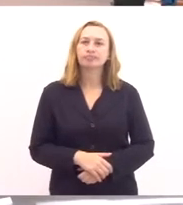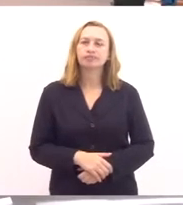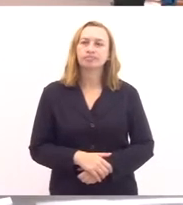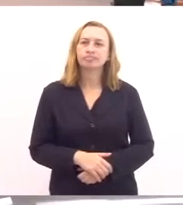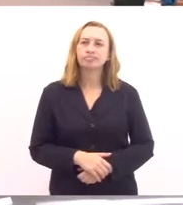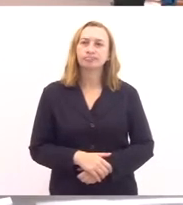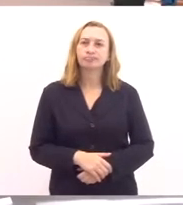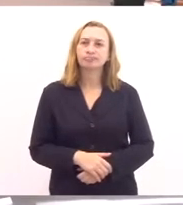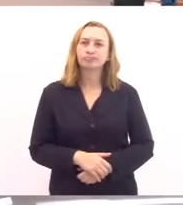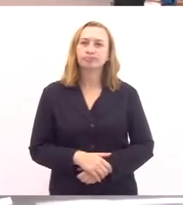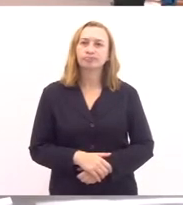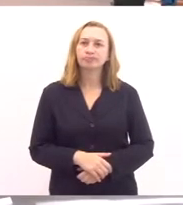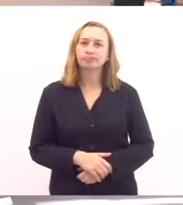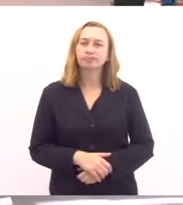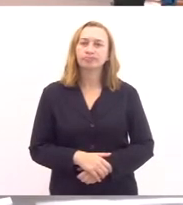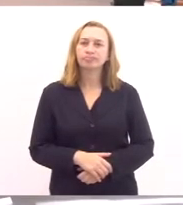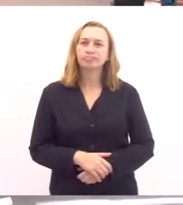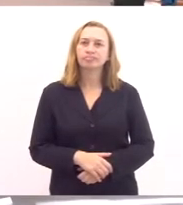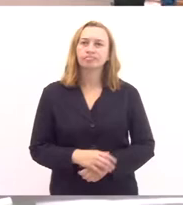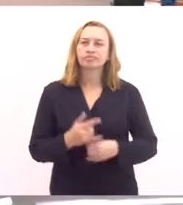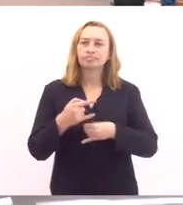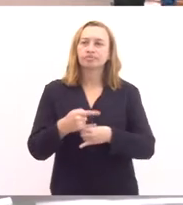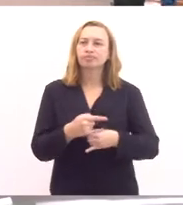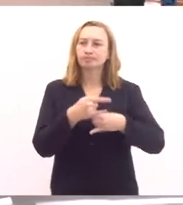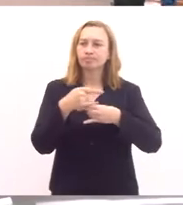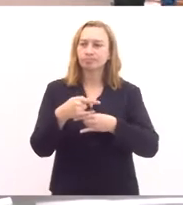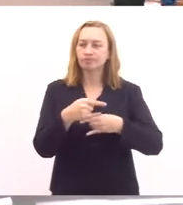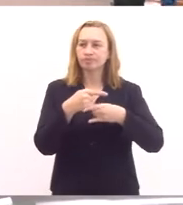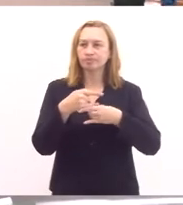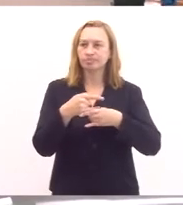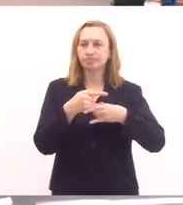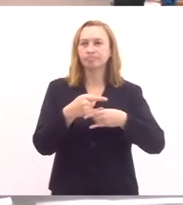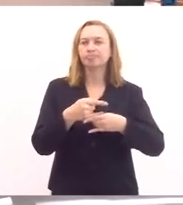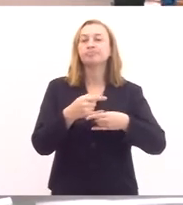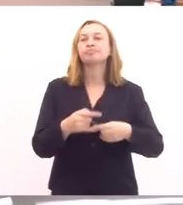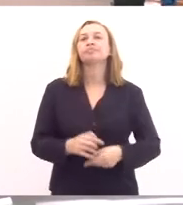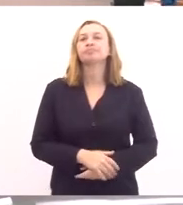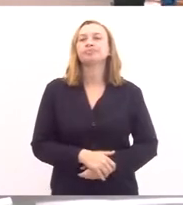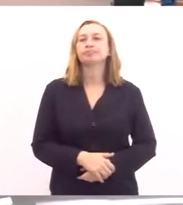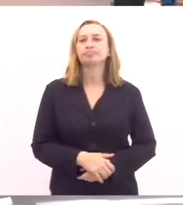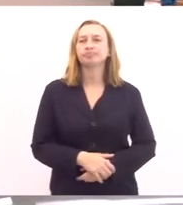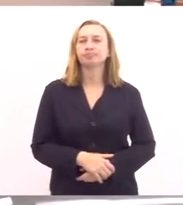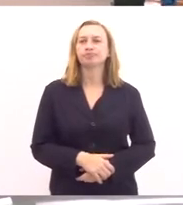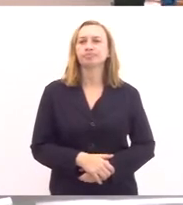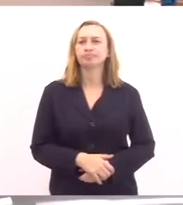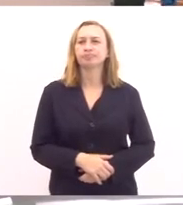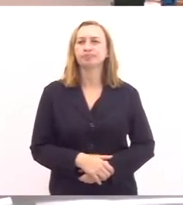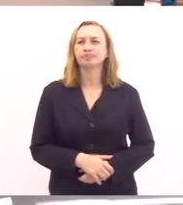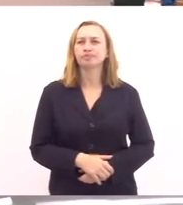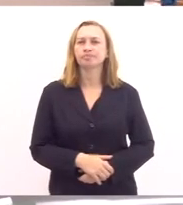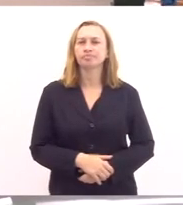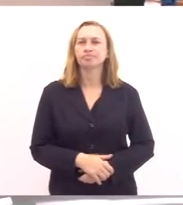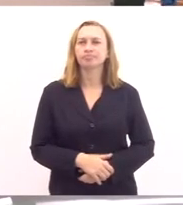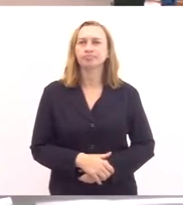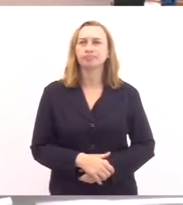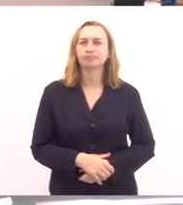Então como é que você como é que você põe aqui a doutora Ágata A então nós vamos fazer